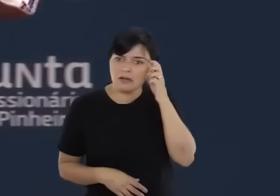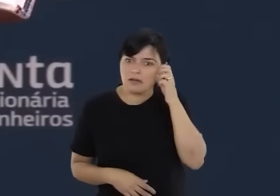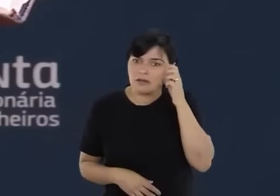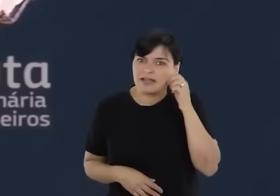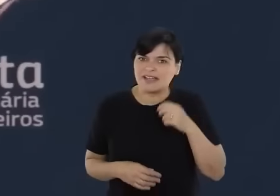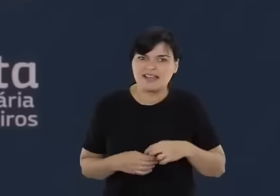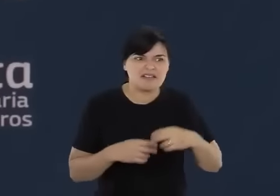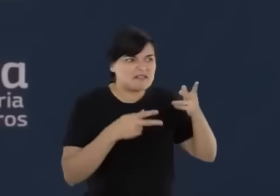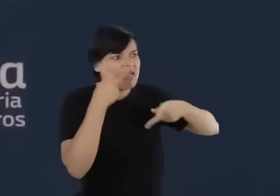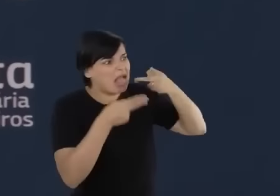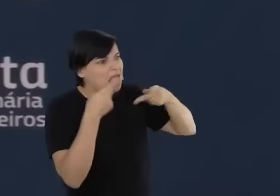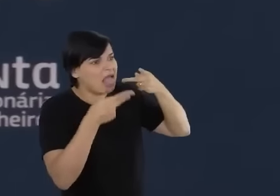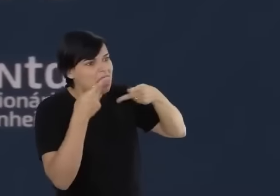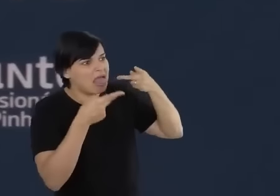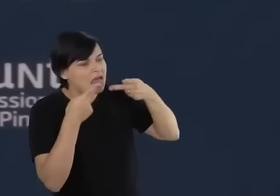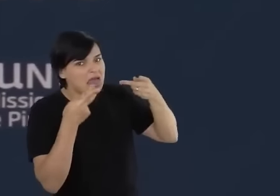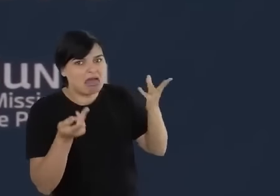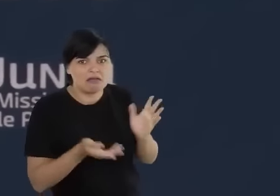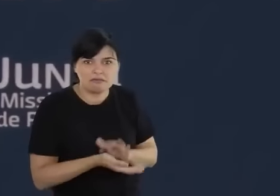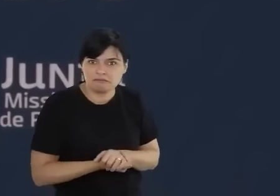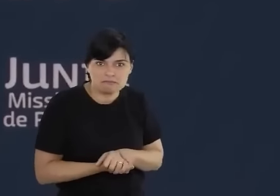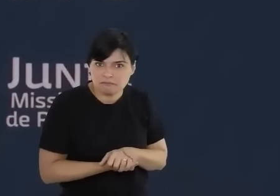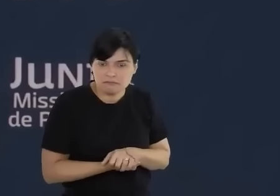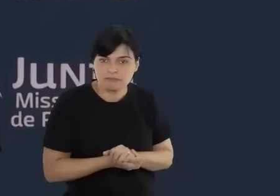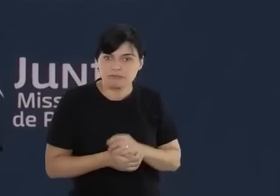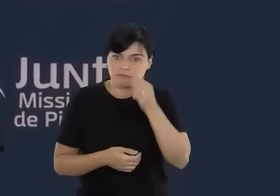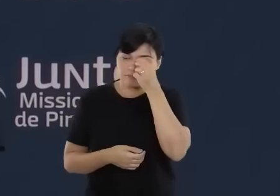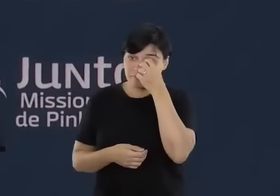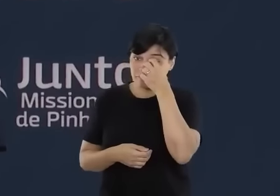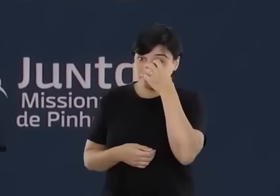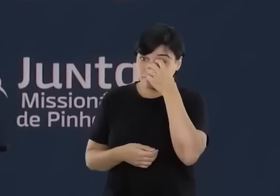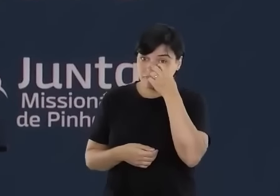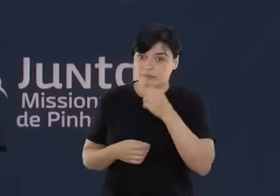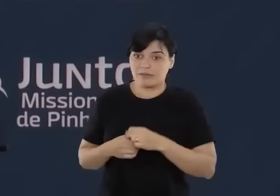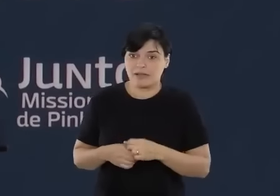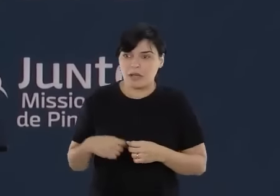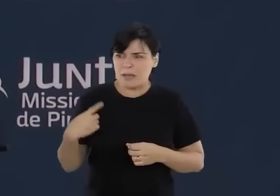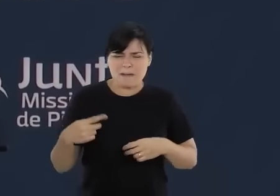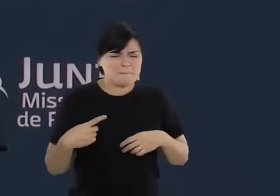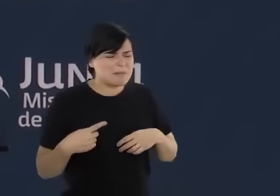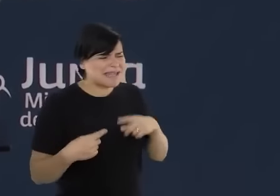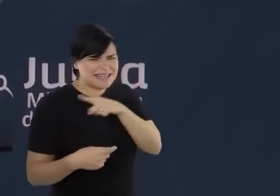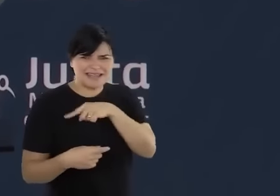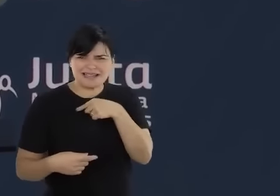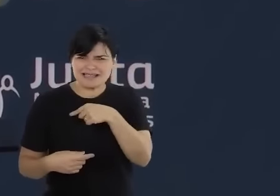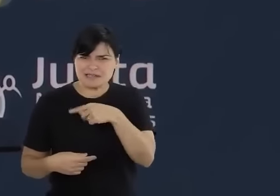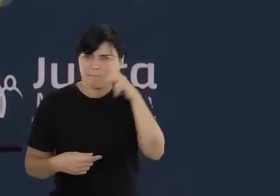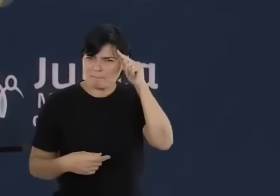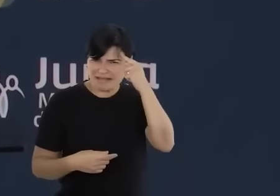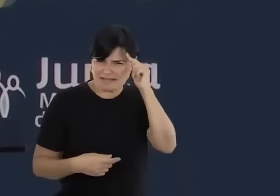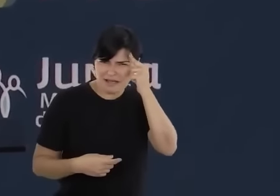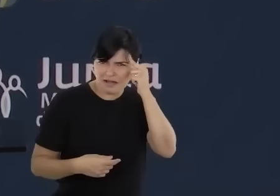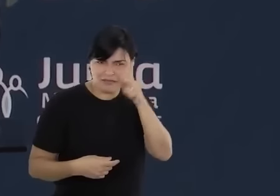psaros que ficavam nos esgotos comendo sementes esparsas para eles Paulo era um homem que não tinha